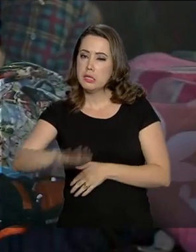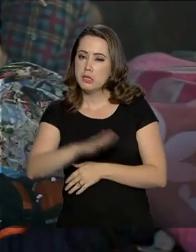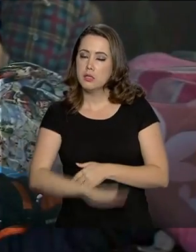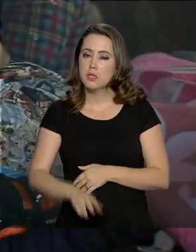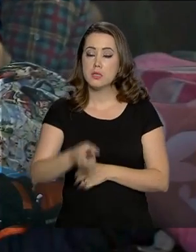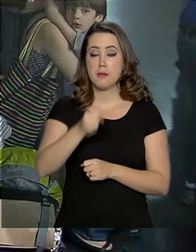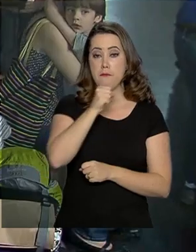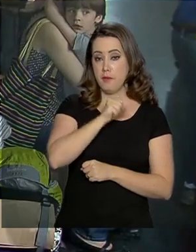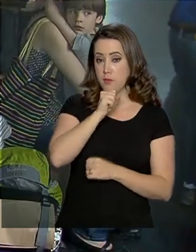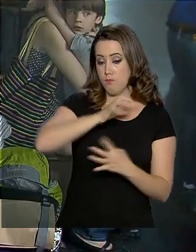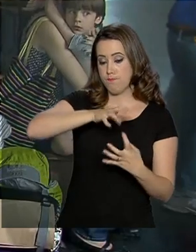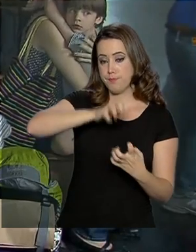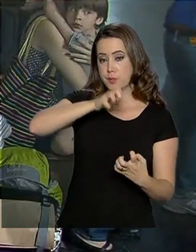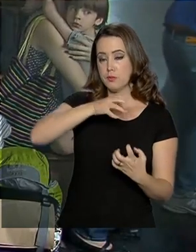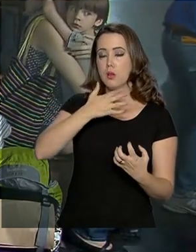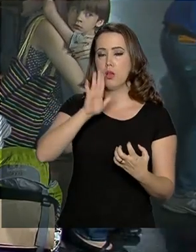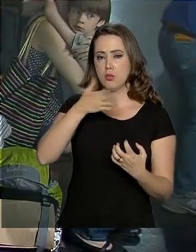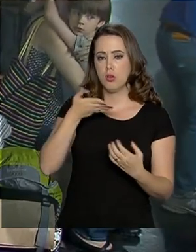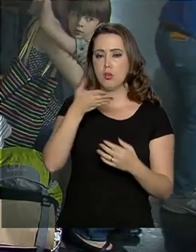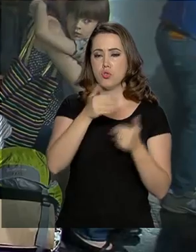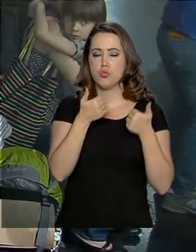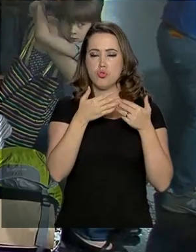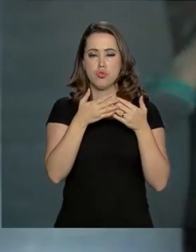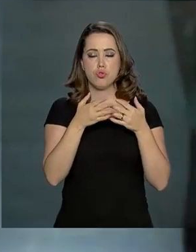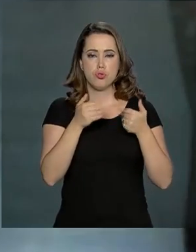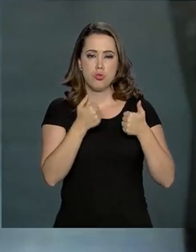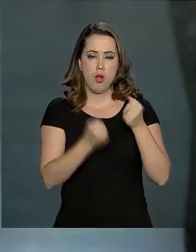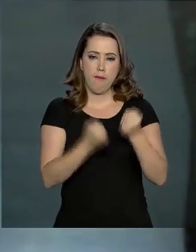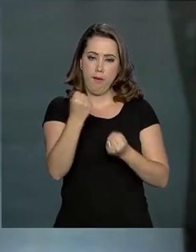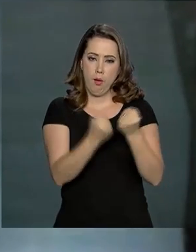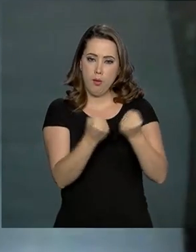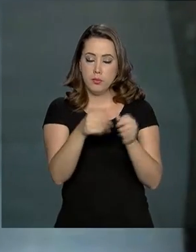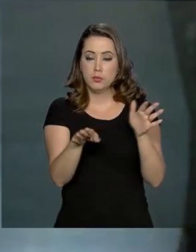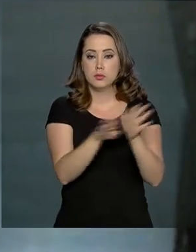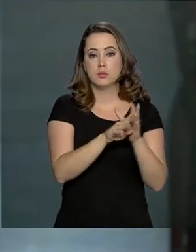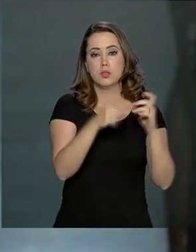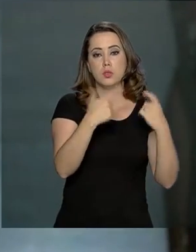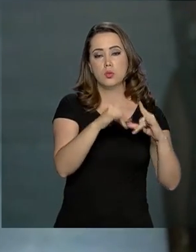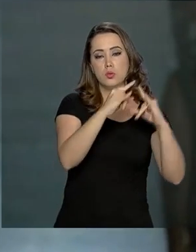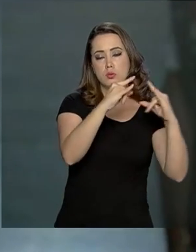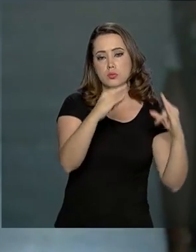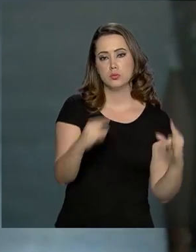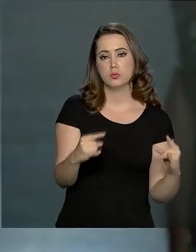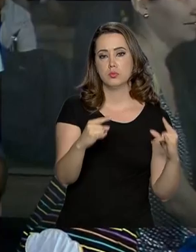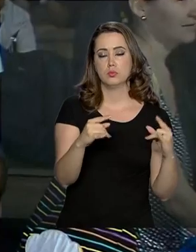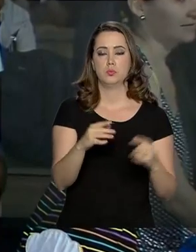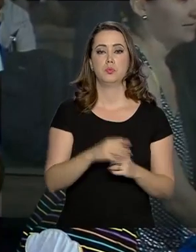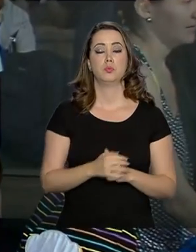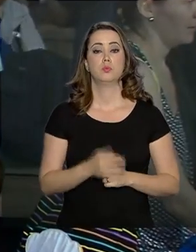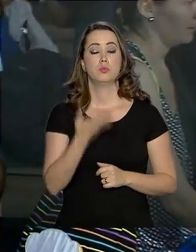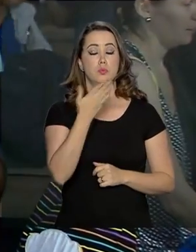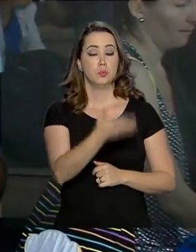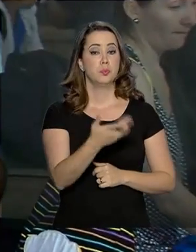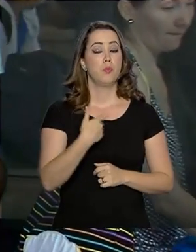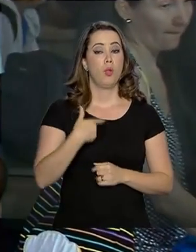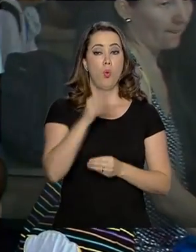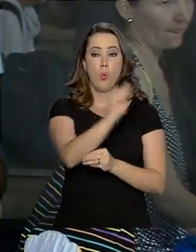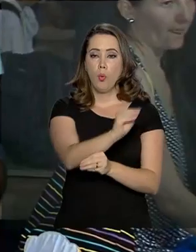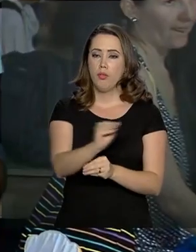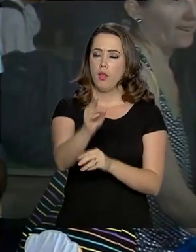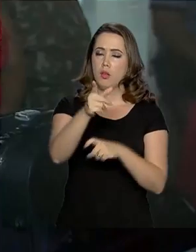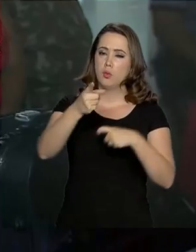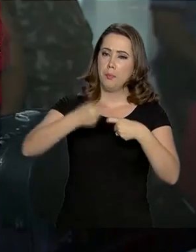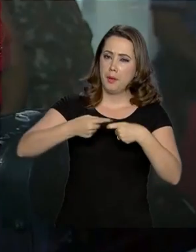crianças e idosos, foram levadas de carro até a base da Operação Acolhida do Exército em Pacaraima. Receberam